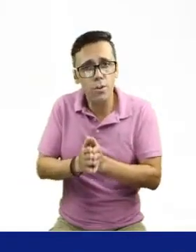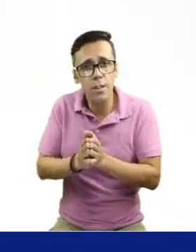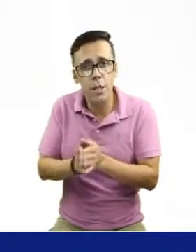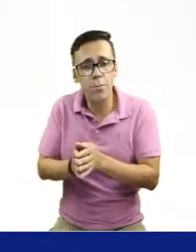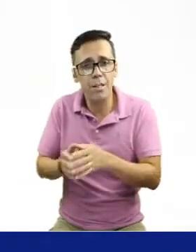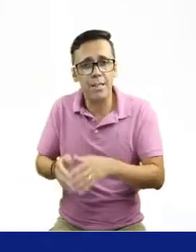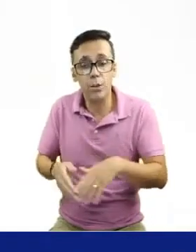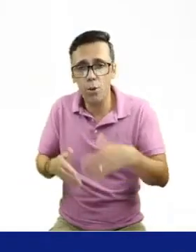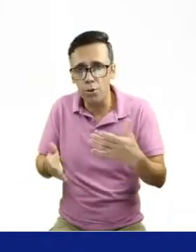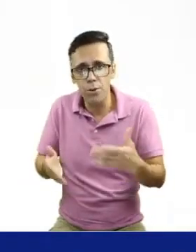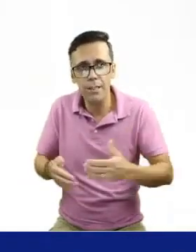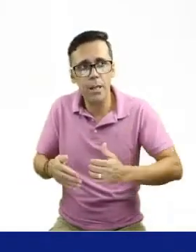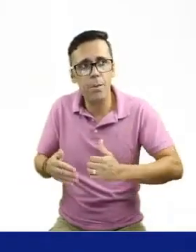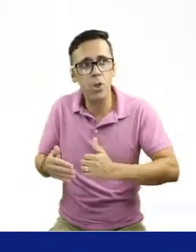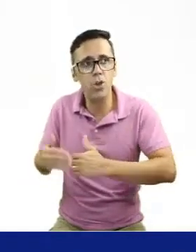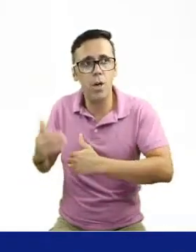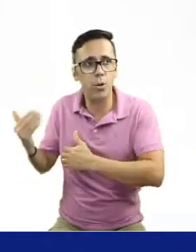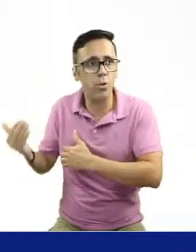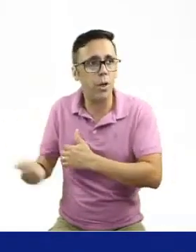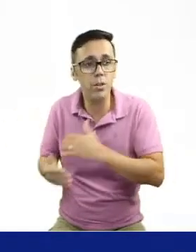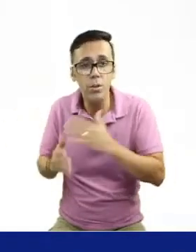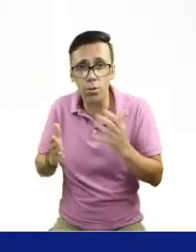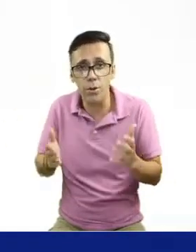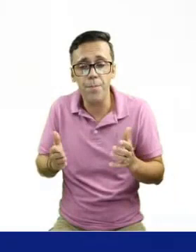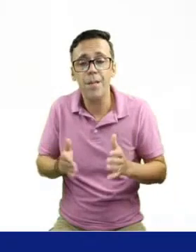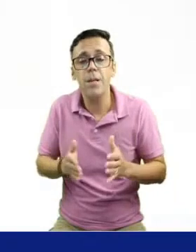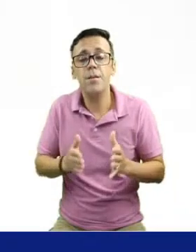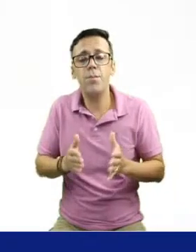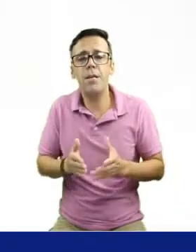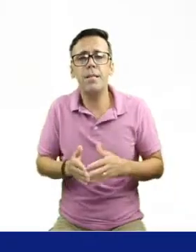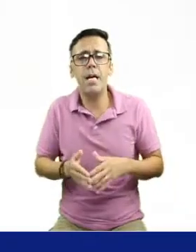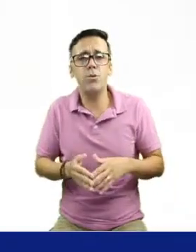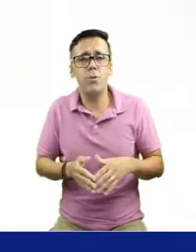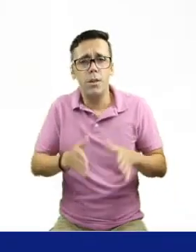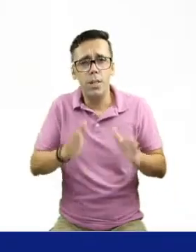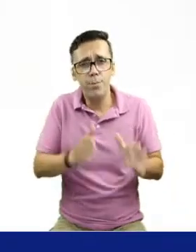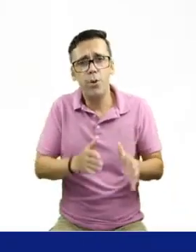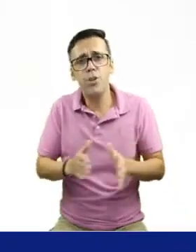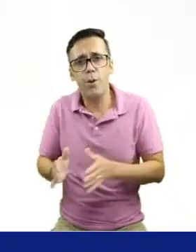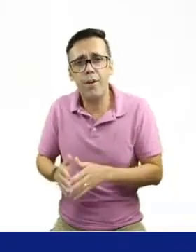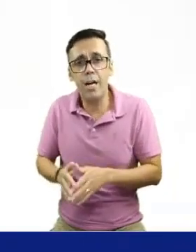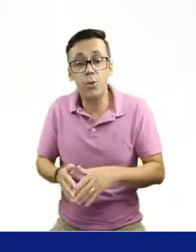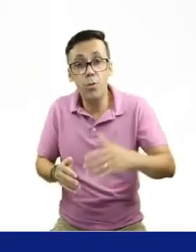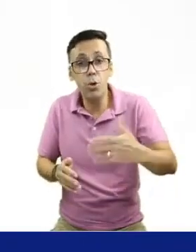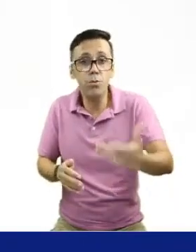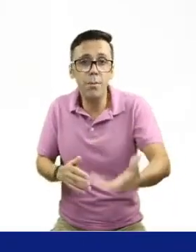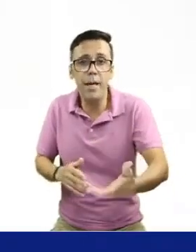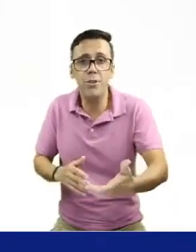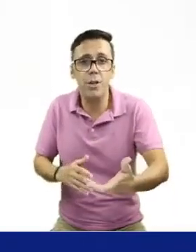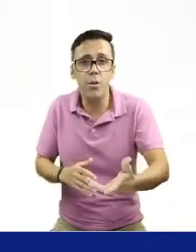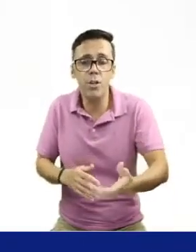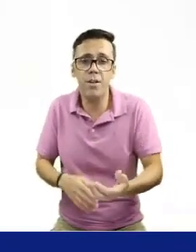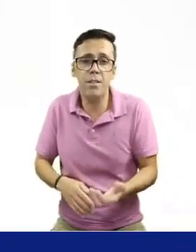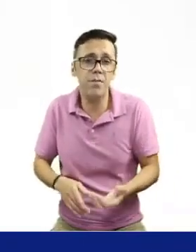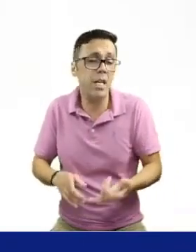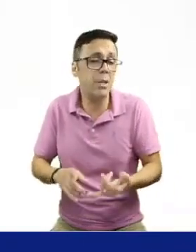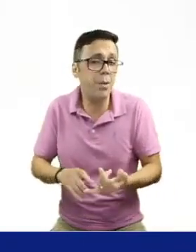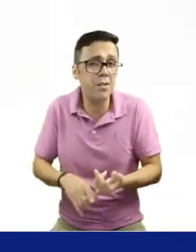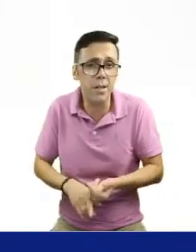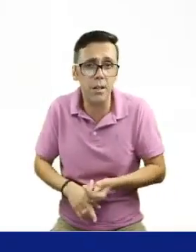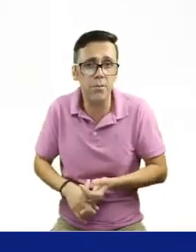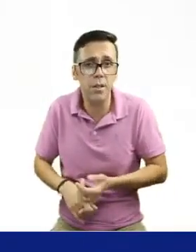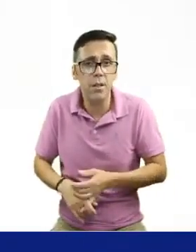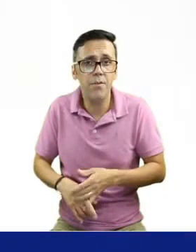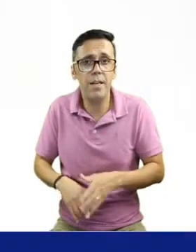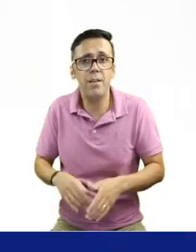todos serão passar todos até mesmo de ampla concorrência todos serão passado depois de aprovado junta médica onde vai